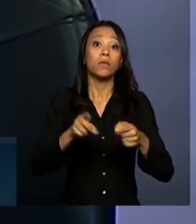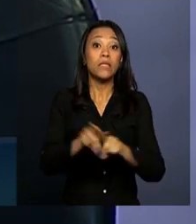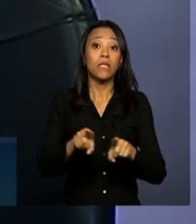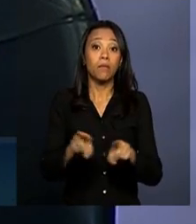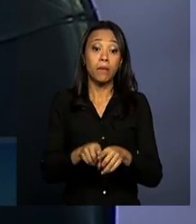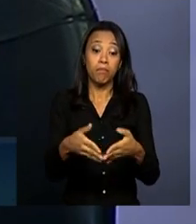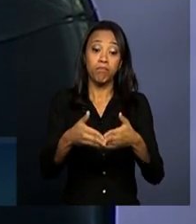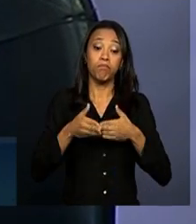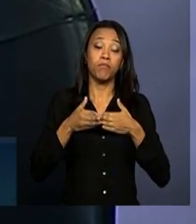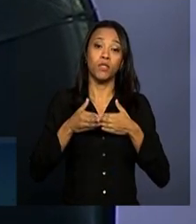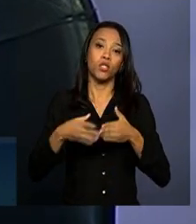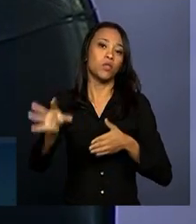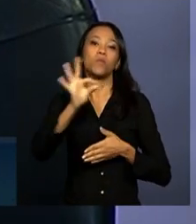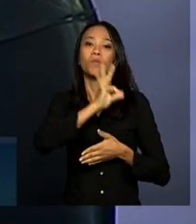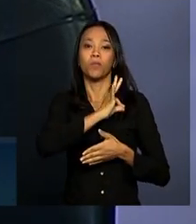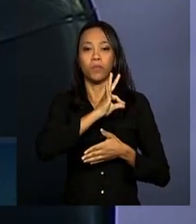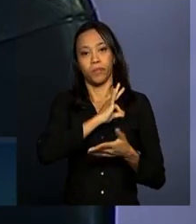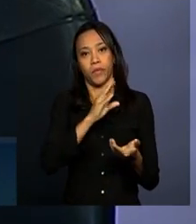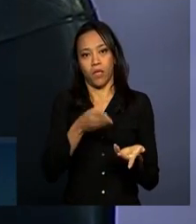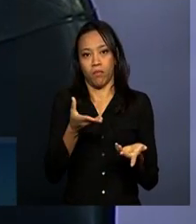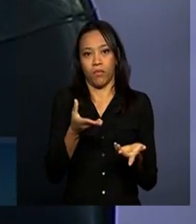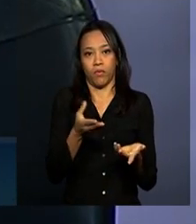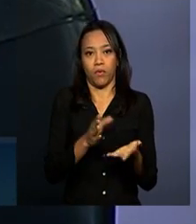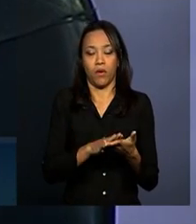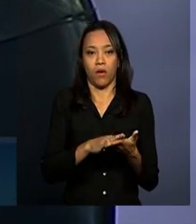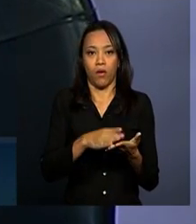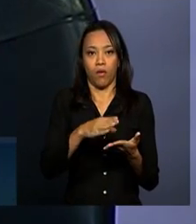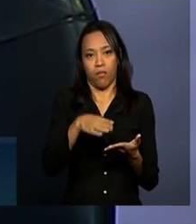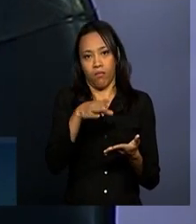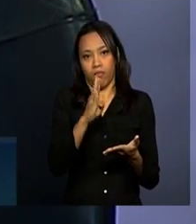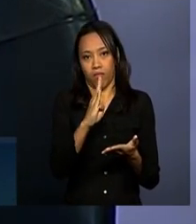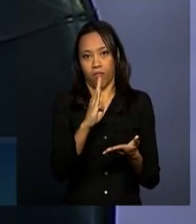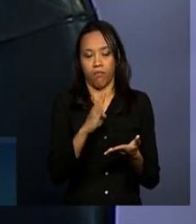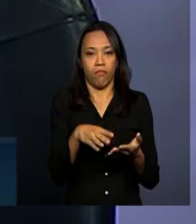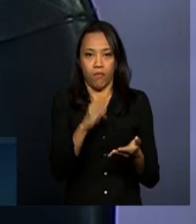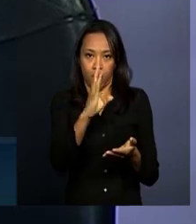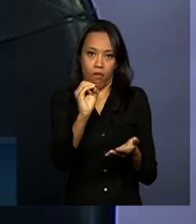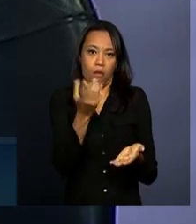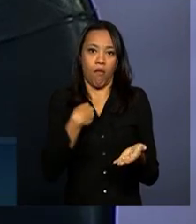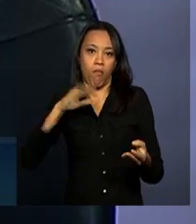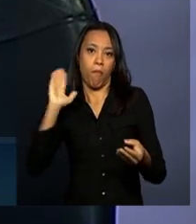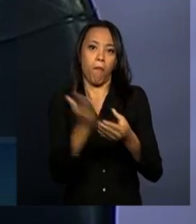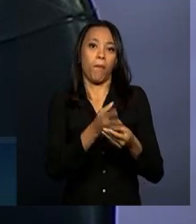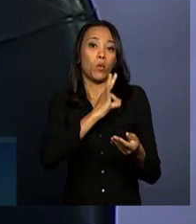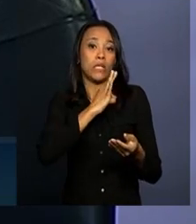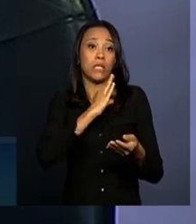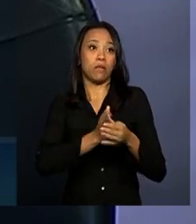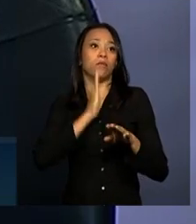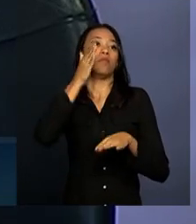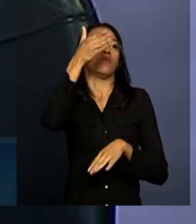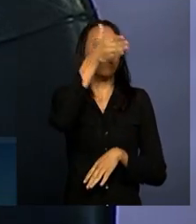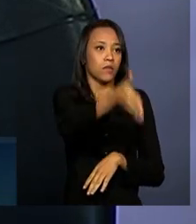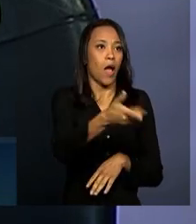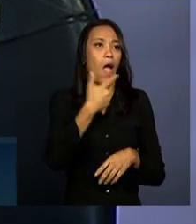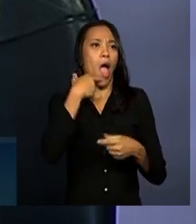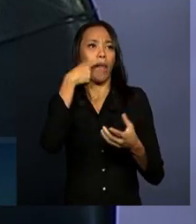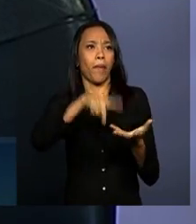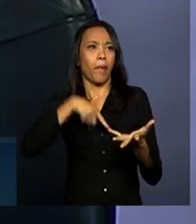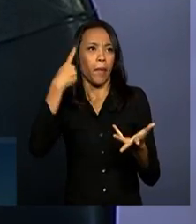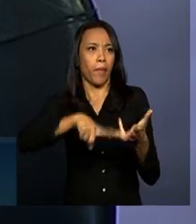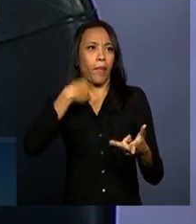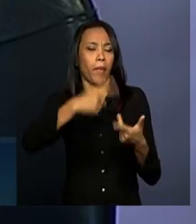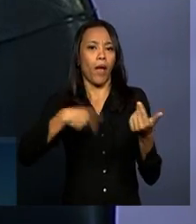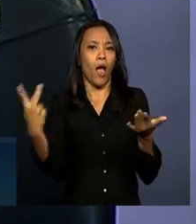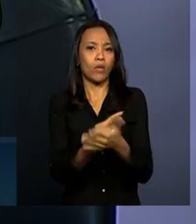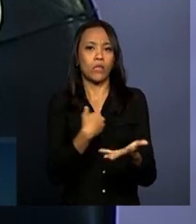queira depois fazer o processo, né, criminal, é de fundamental